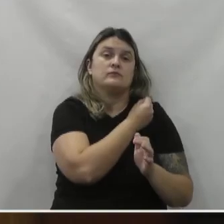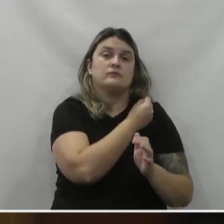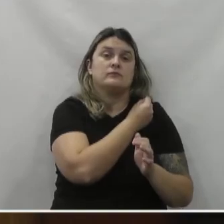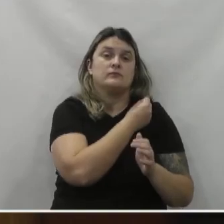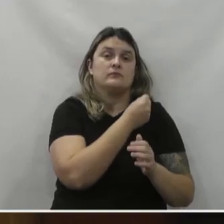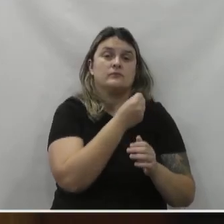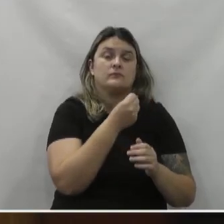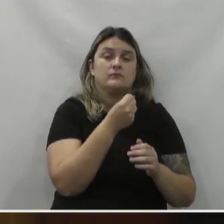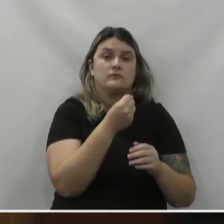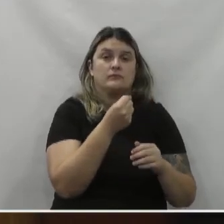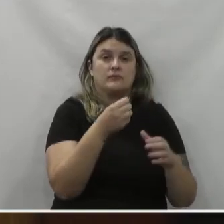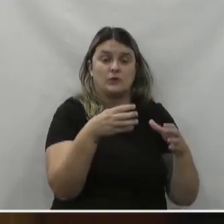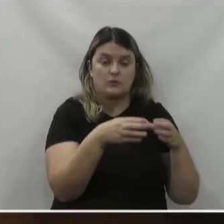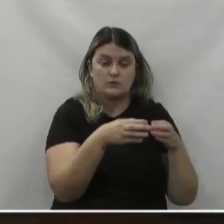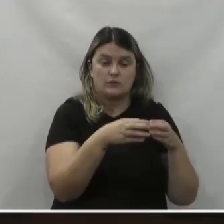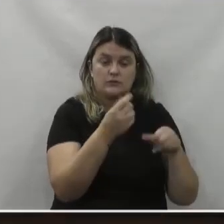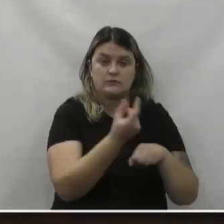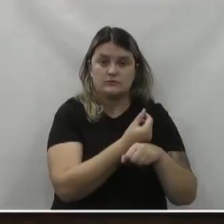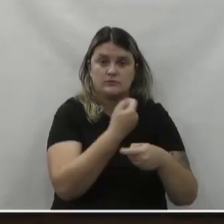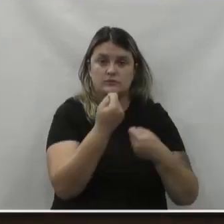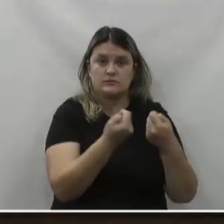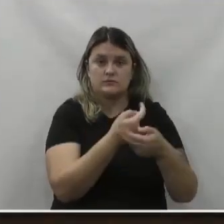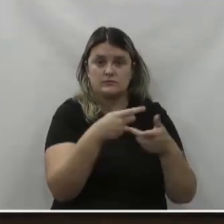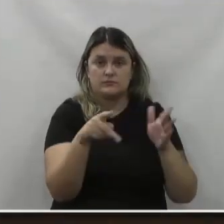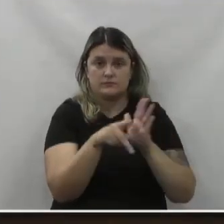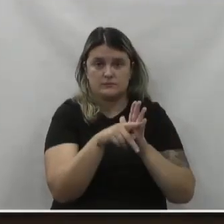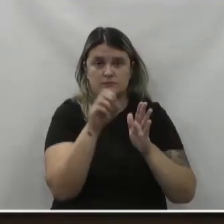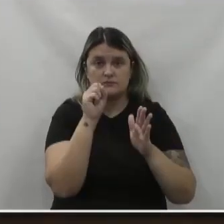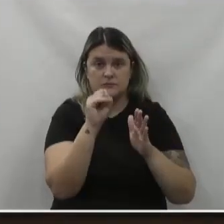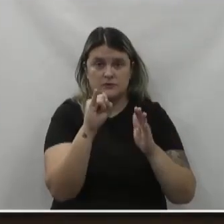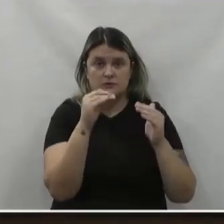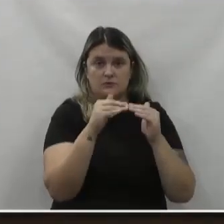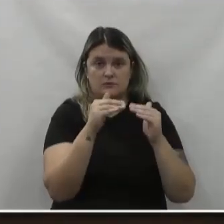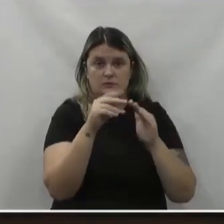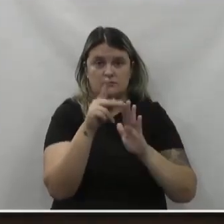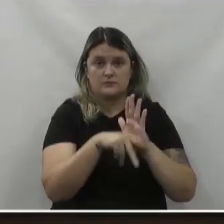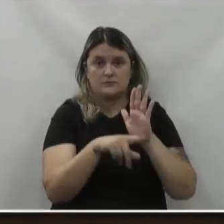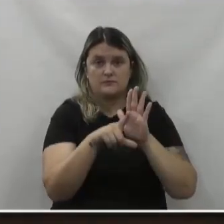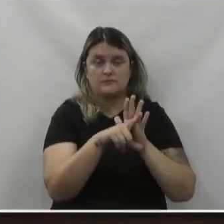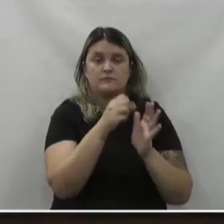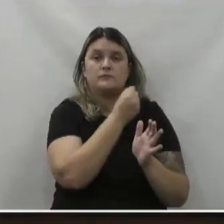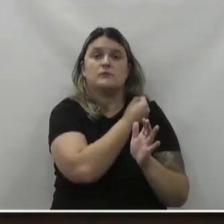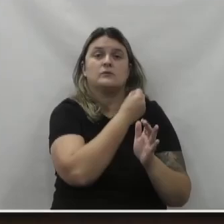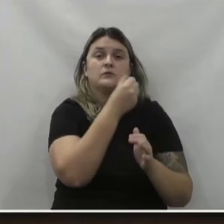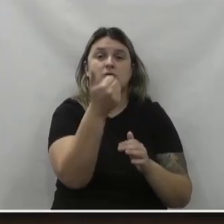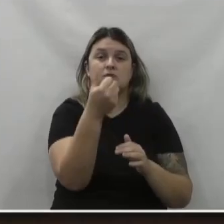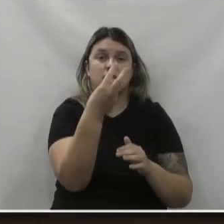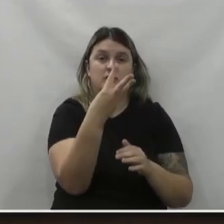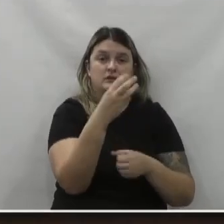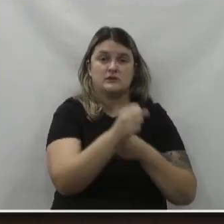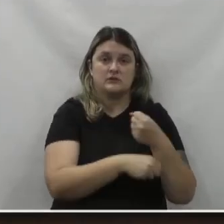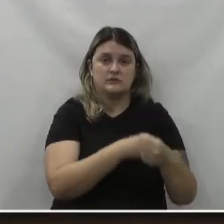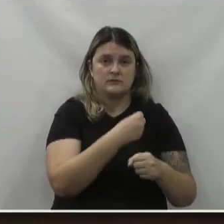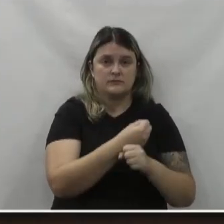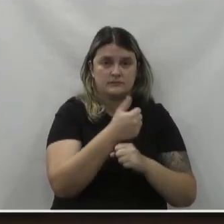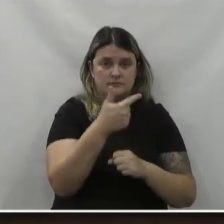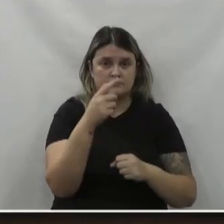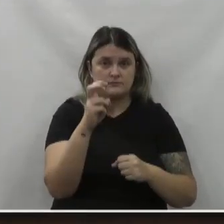da Comissão de Finanças, Orçamento e Patrimônio, favorável ao projeto de lei ordinária número